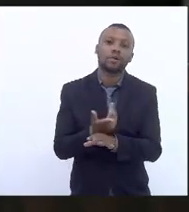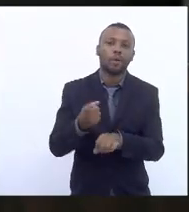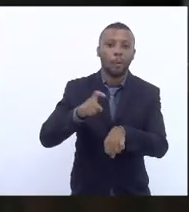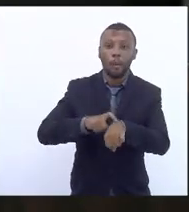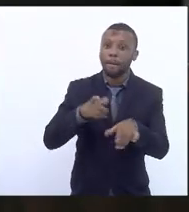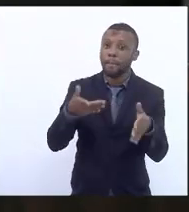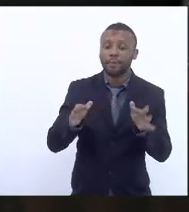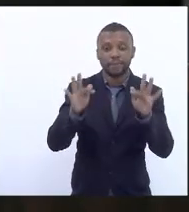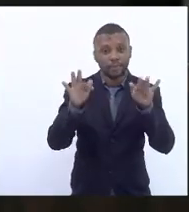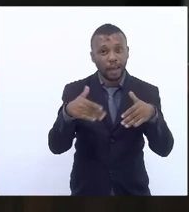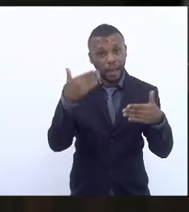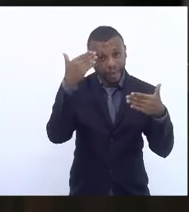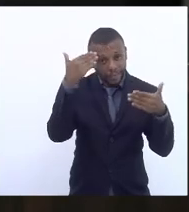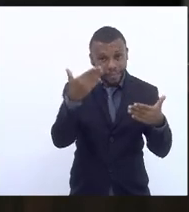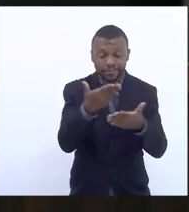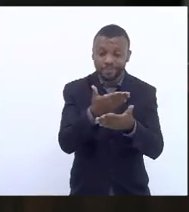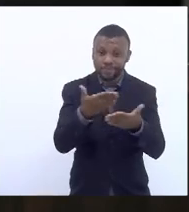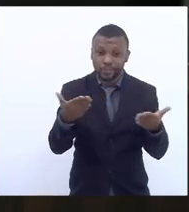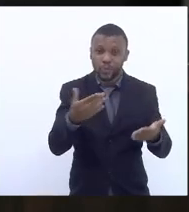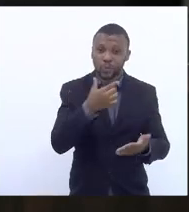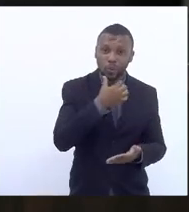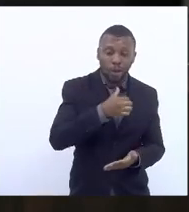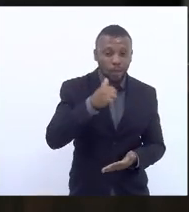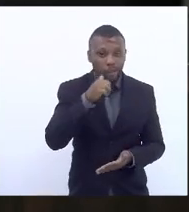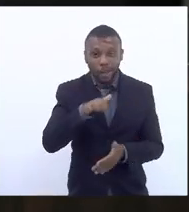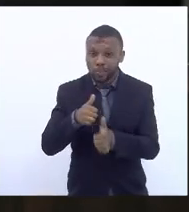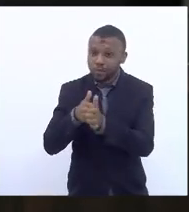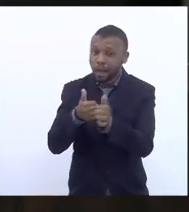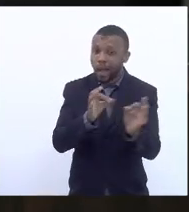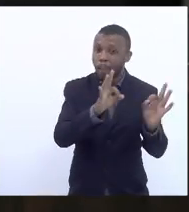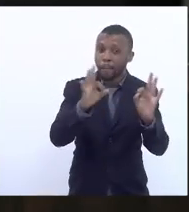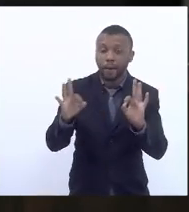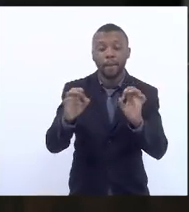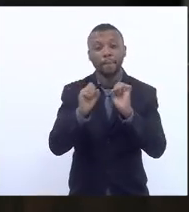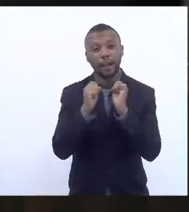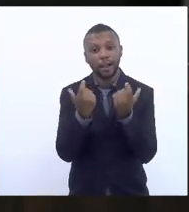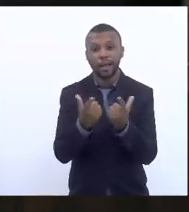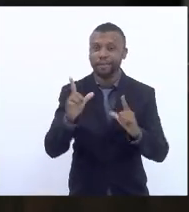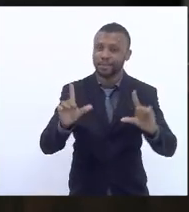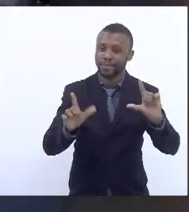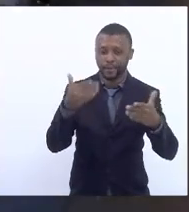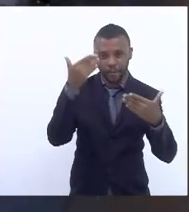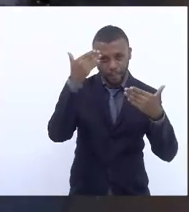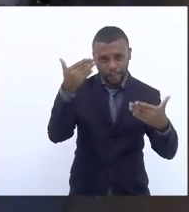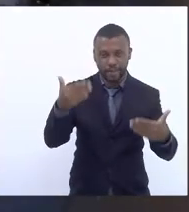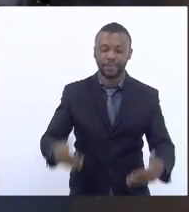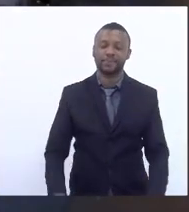final, agradecendo a todas e todos que nos acompanham pela TV Alerj. Obrigada.